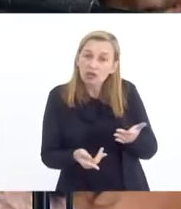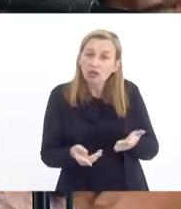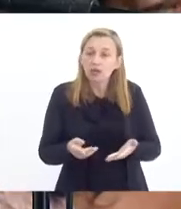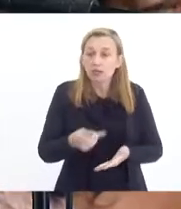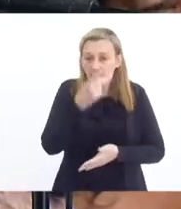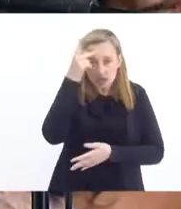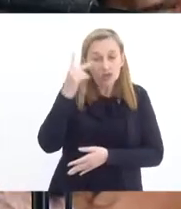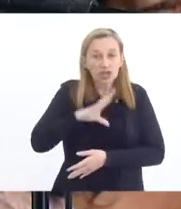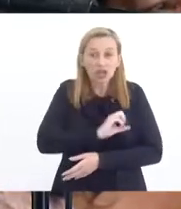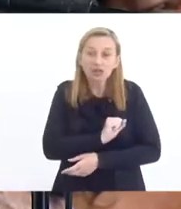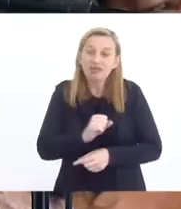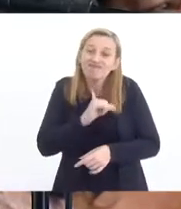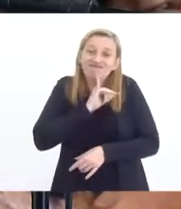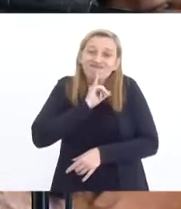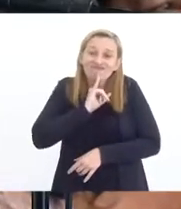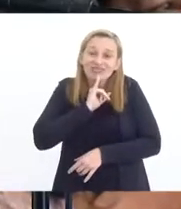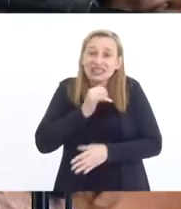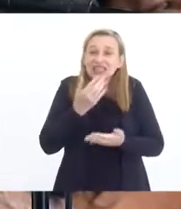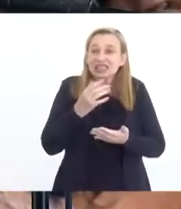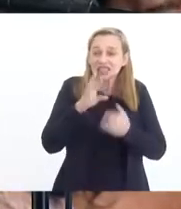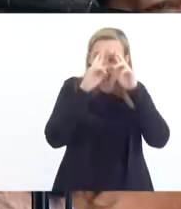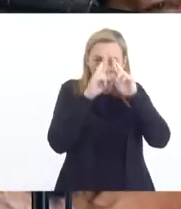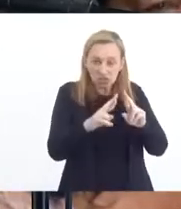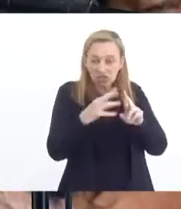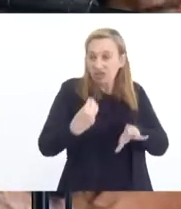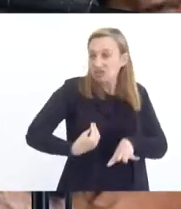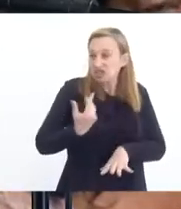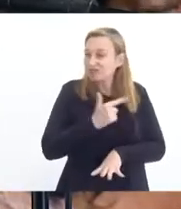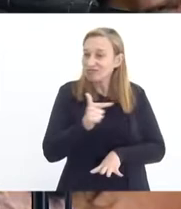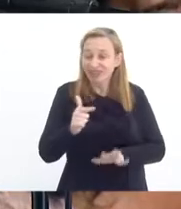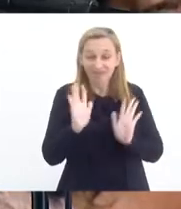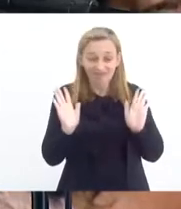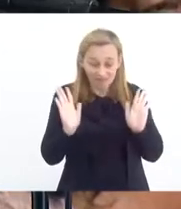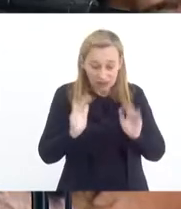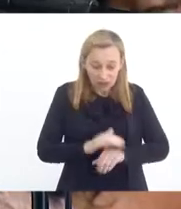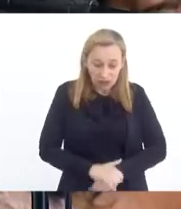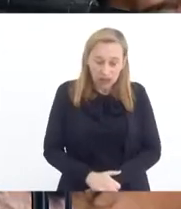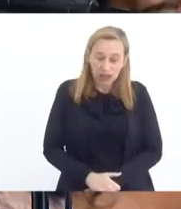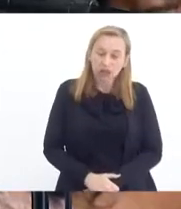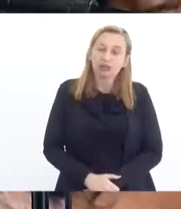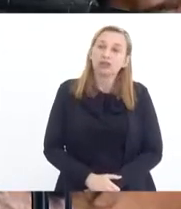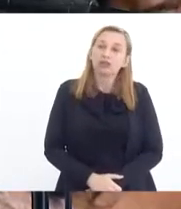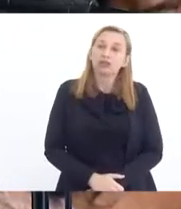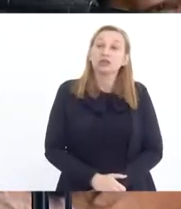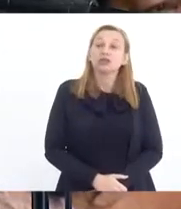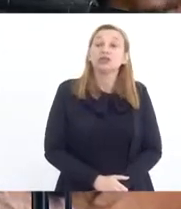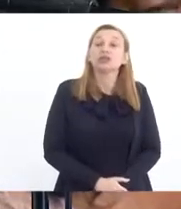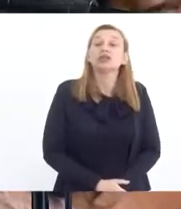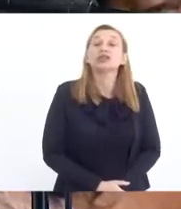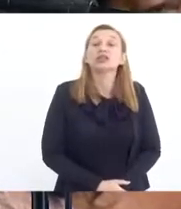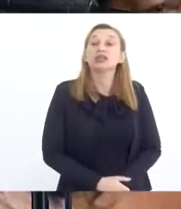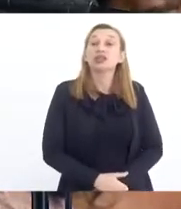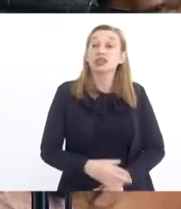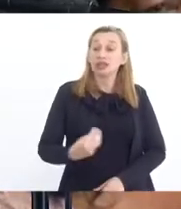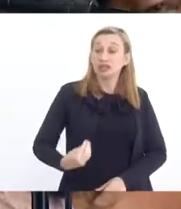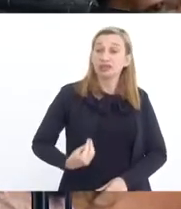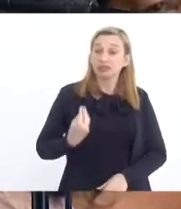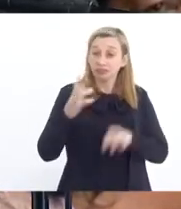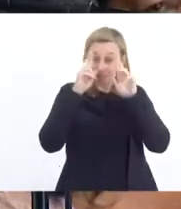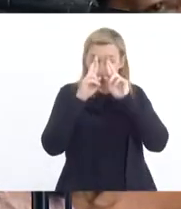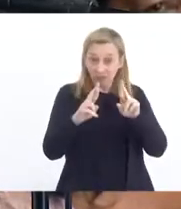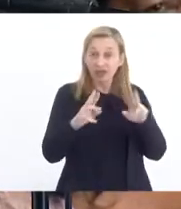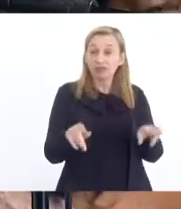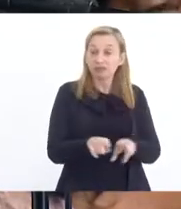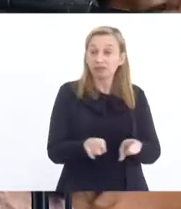e que, infelizmente, esse respeito à vida, ele não tem sido garantido. E essa garantia à vida, ela vem